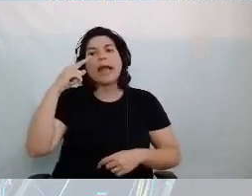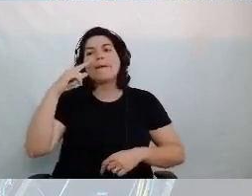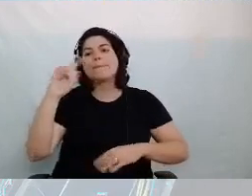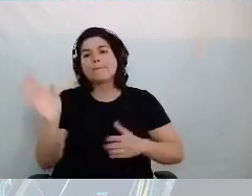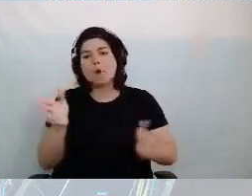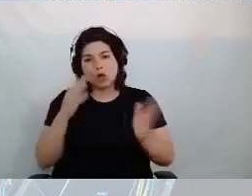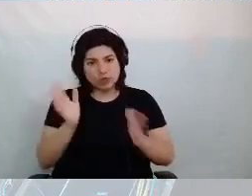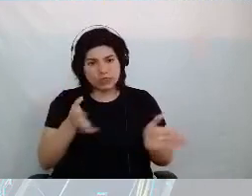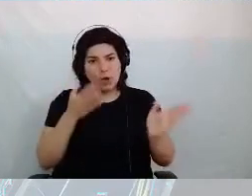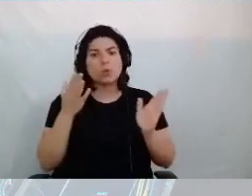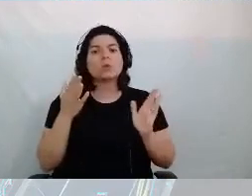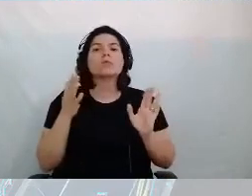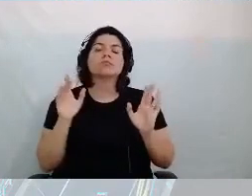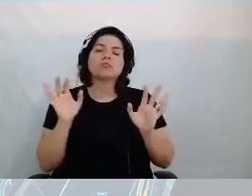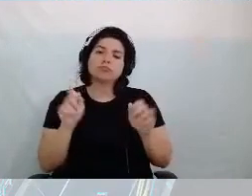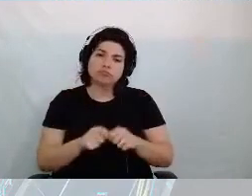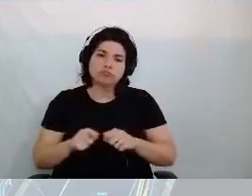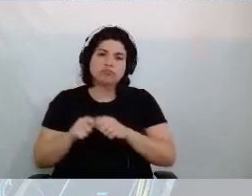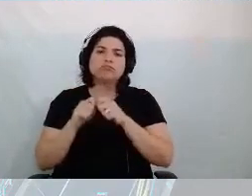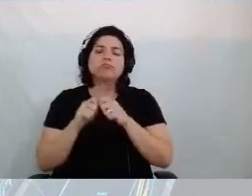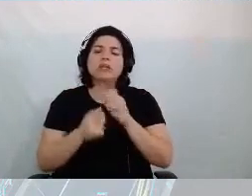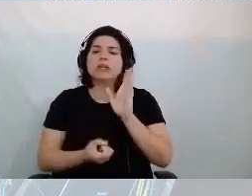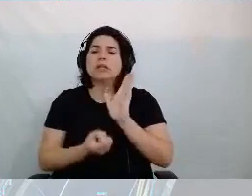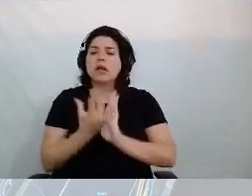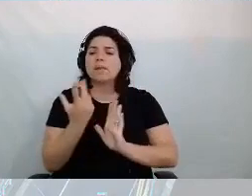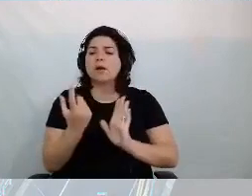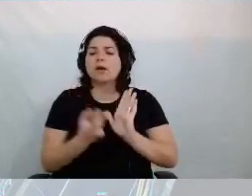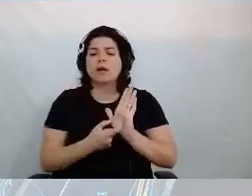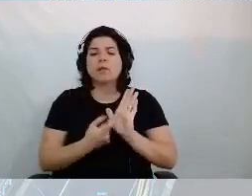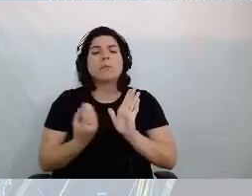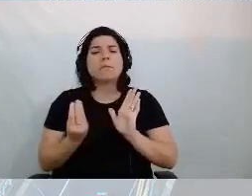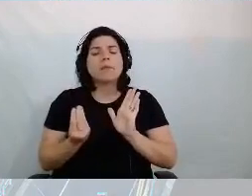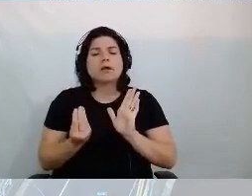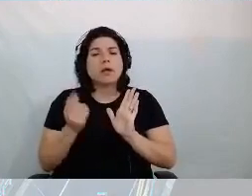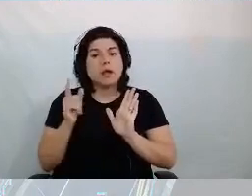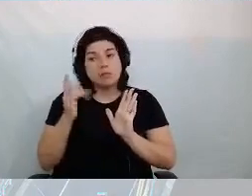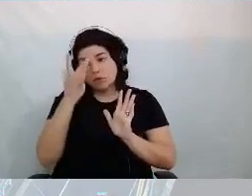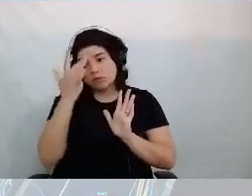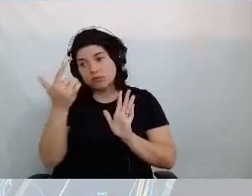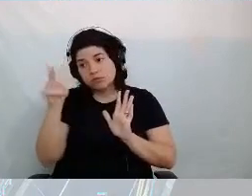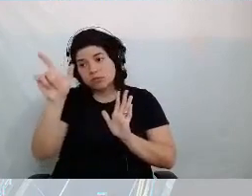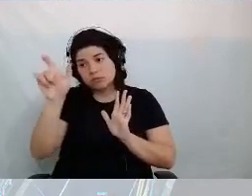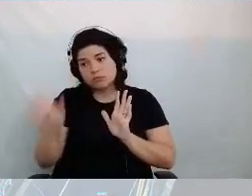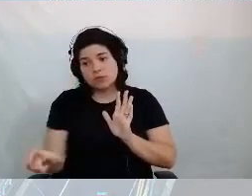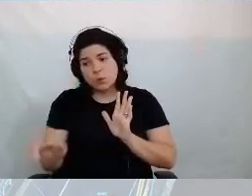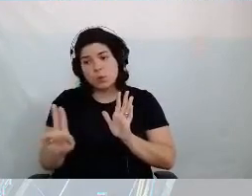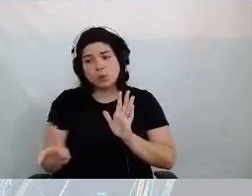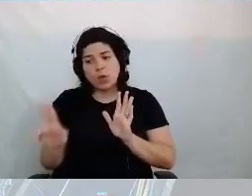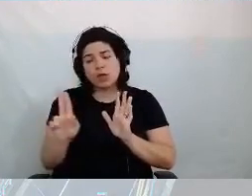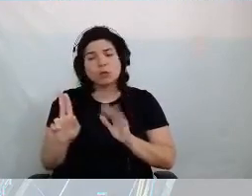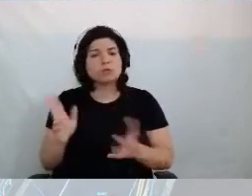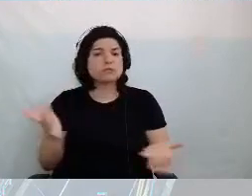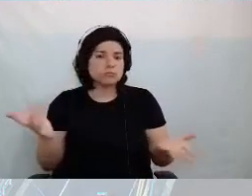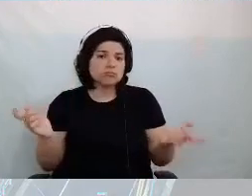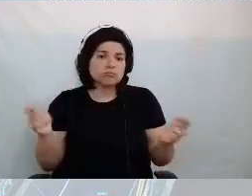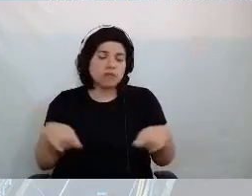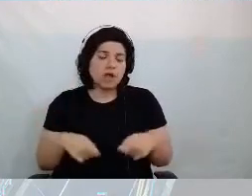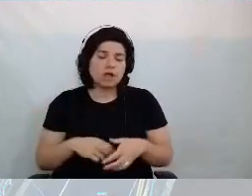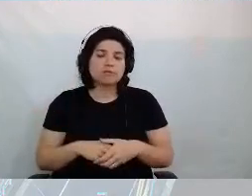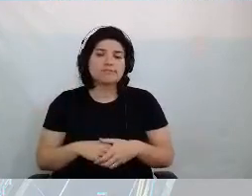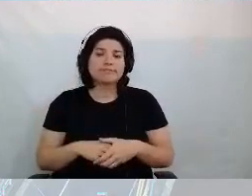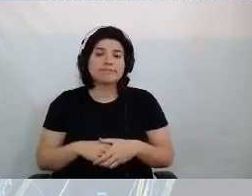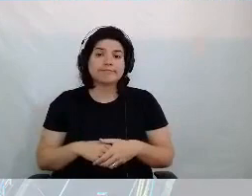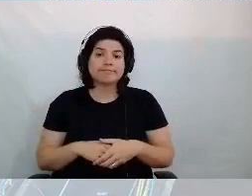gente desenvolve software para quê? Para um usuário final utilizar. Então, a gente precisa pensar com relação a